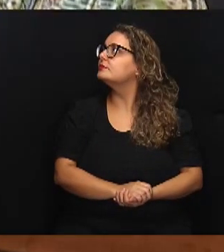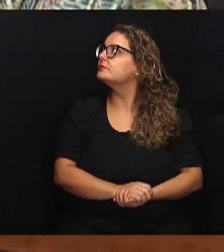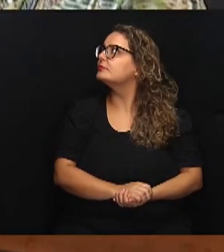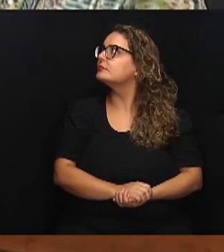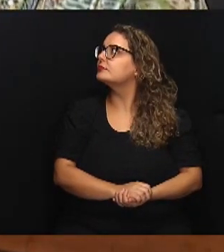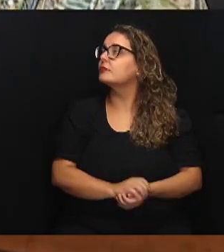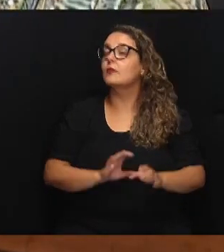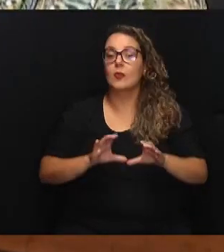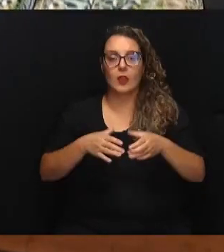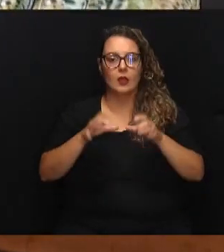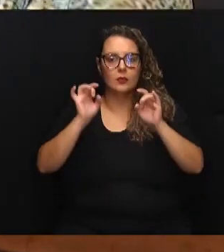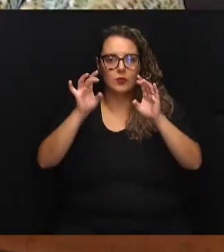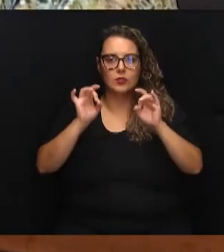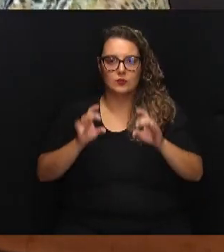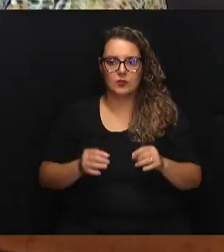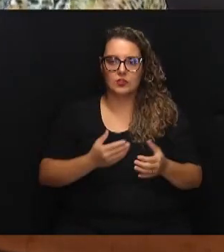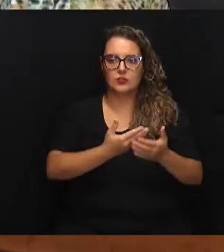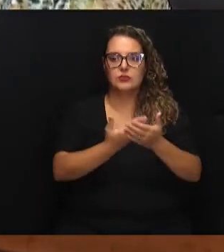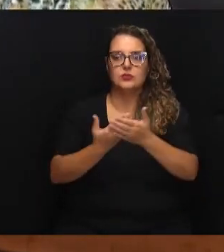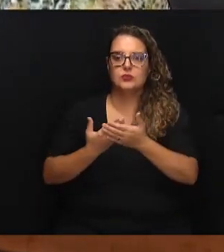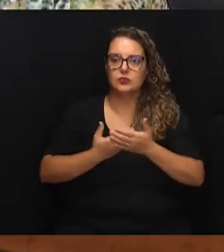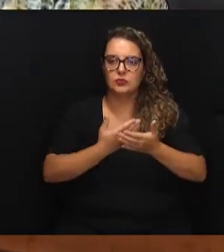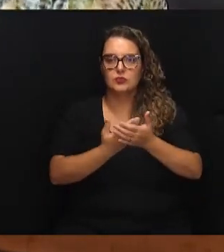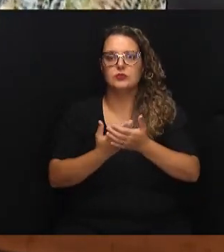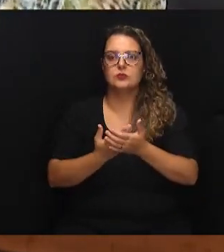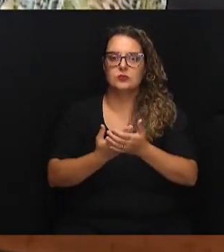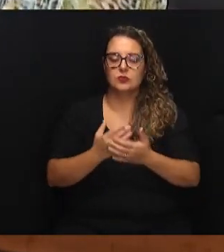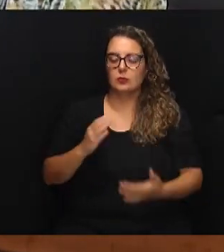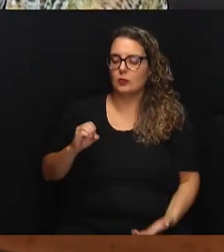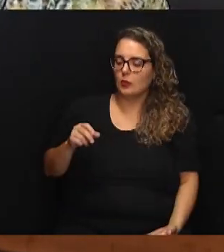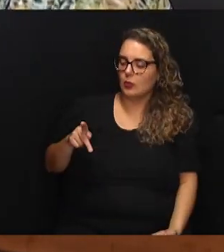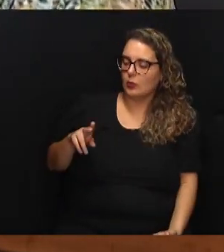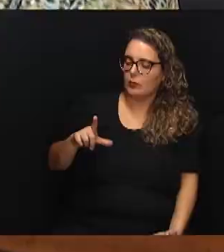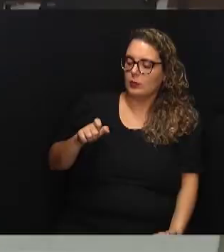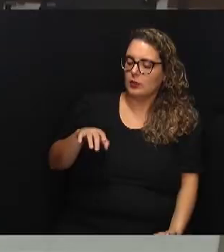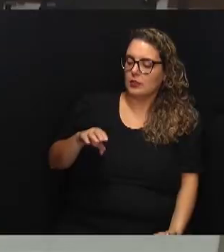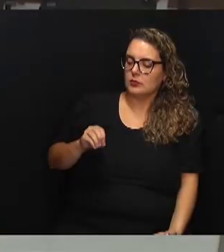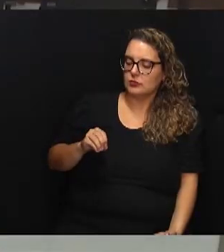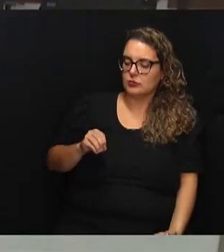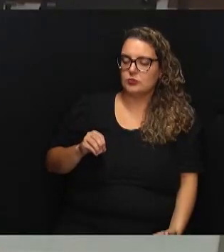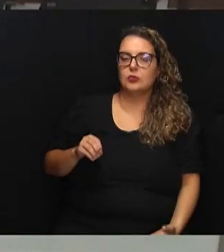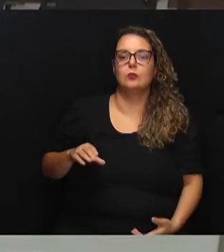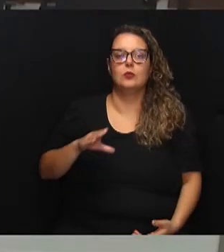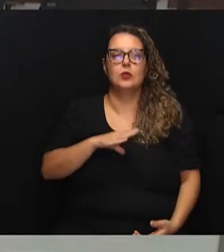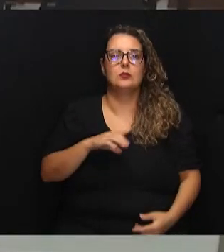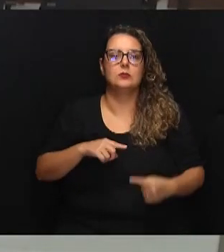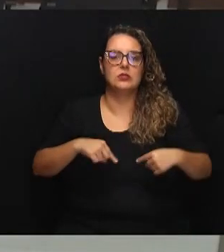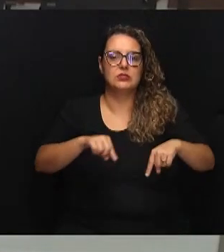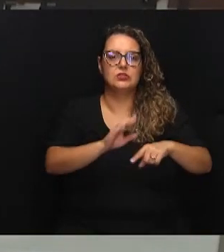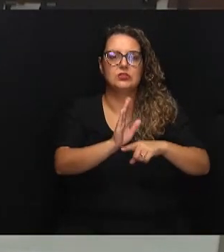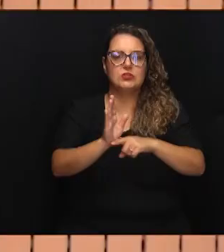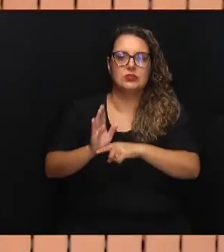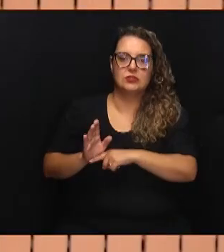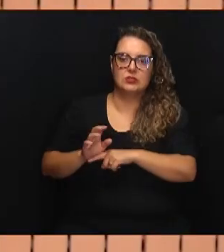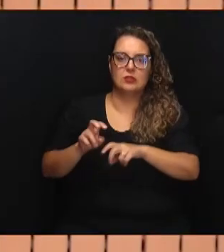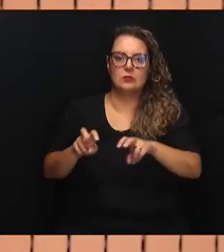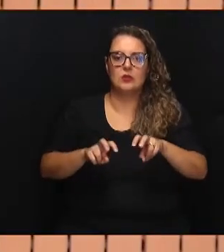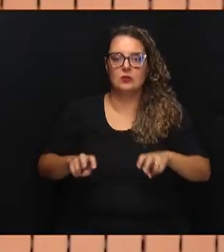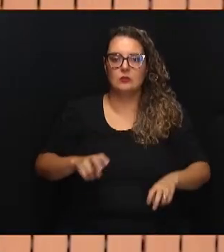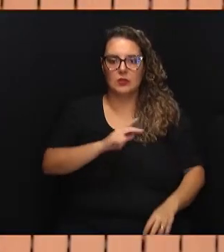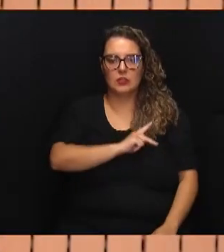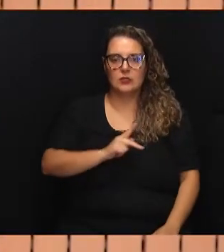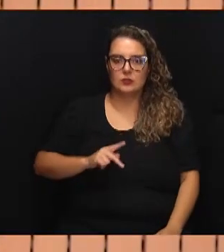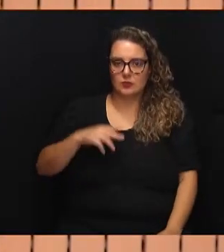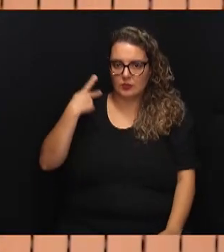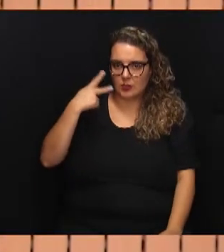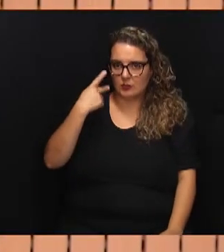A Comissão Especial de Estudos sobre o Complexo Municipal de Salas de Cinema, presidida pelo vereador Wagner